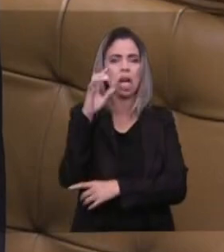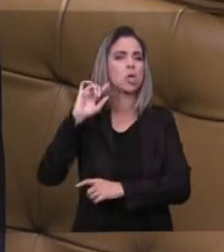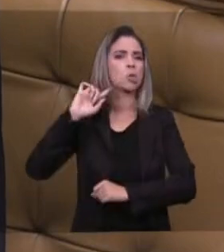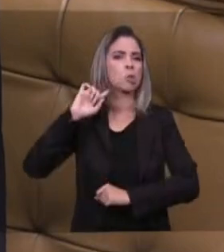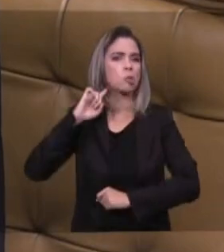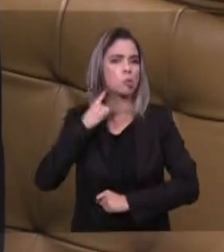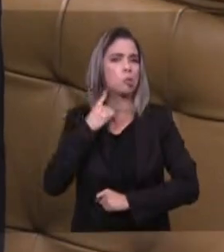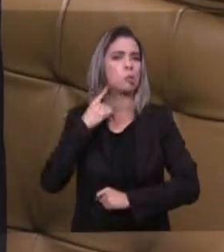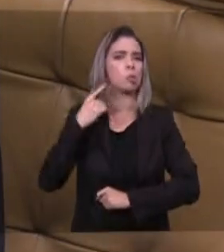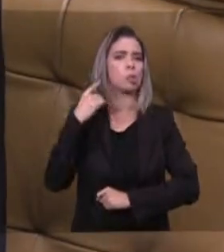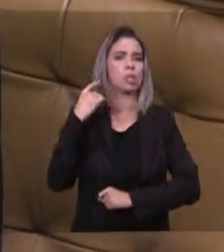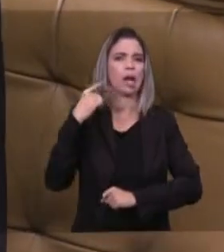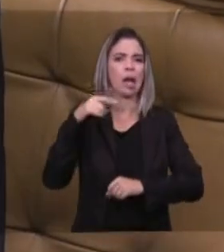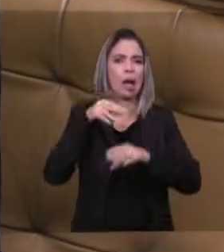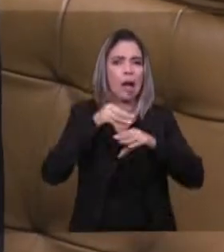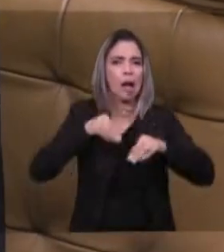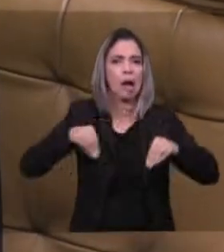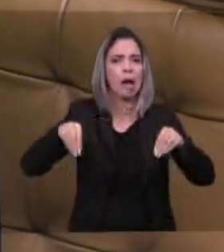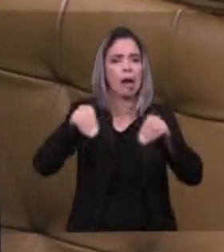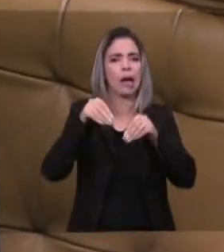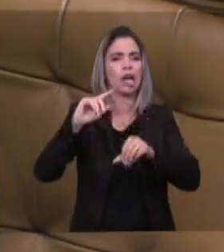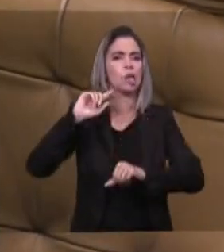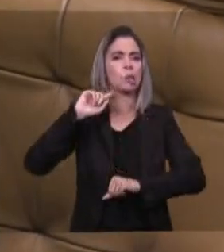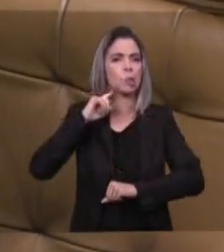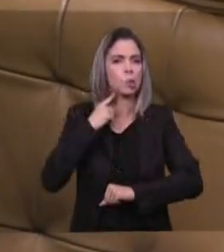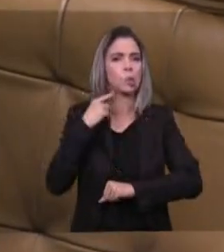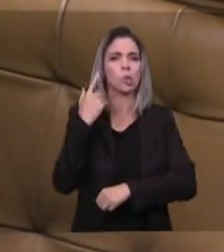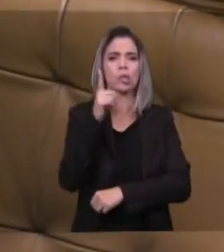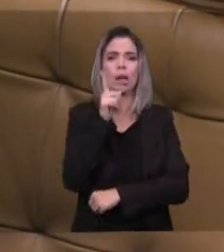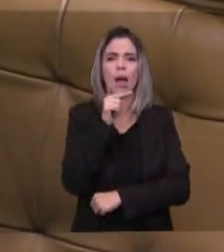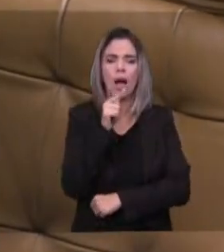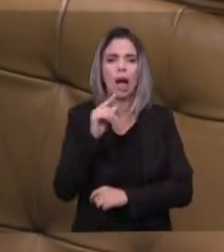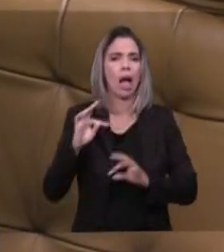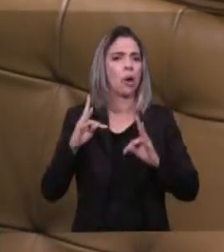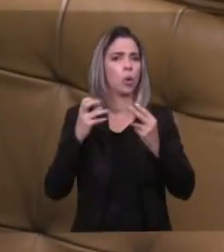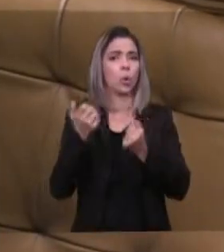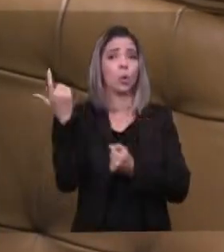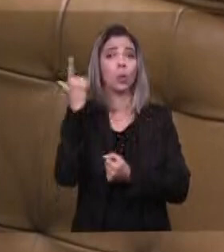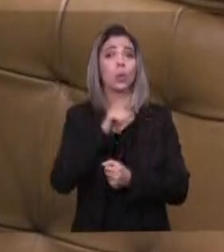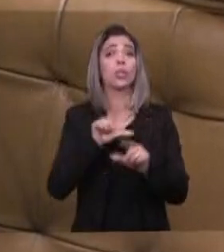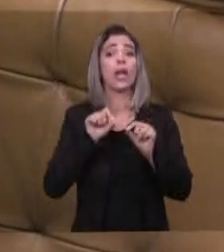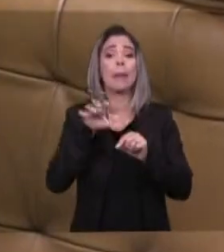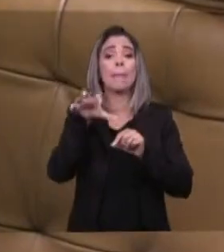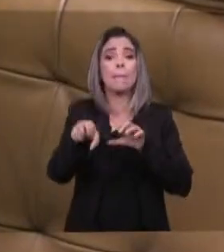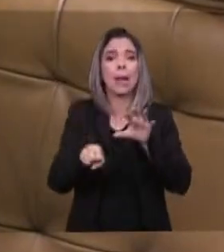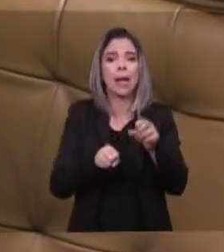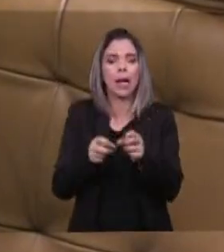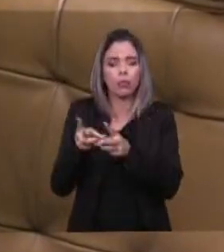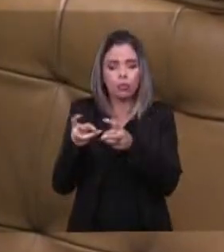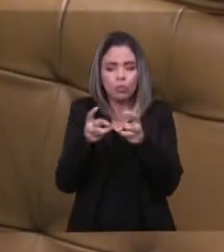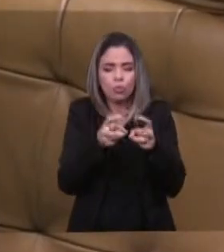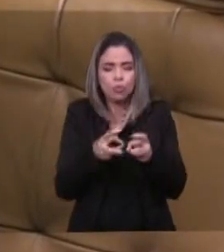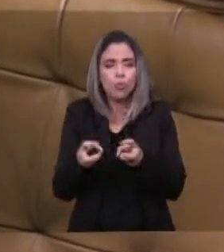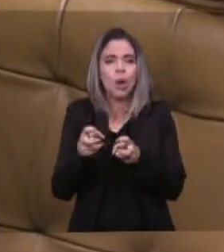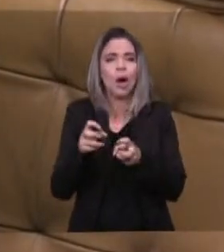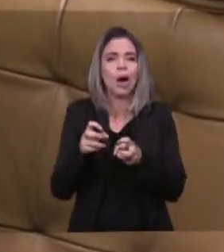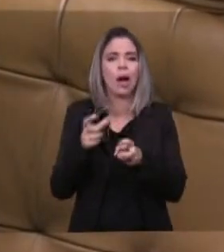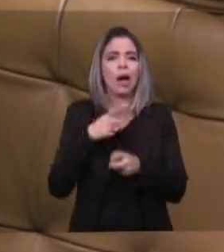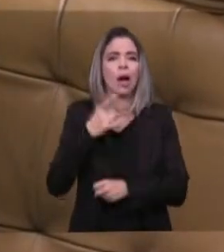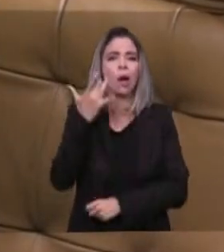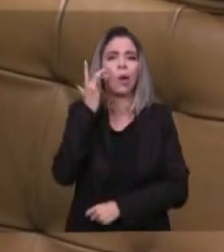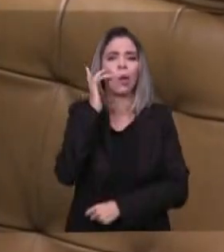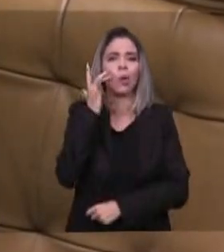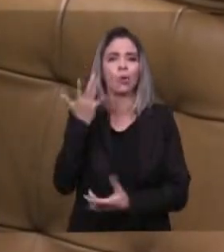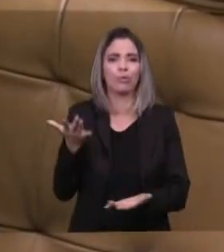obter ouro e tudo o mais. Esses dias, um militar me mostrava uma